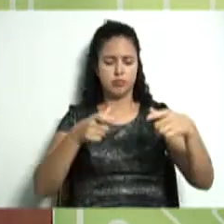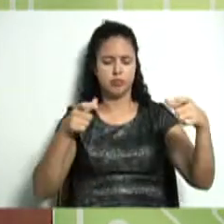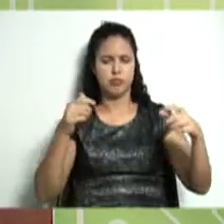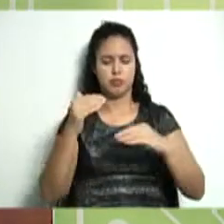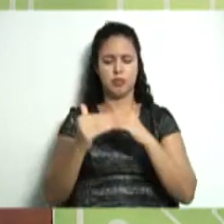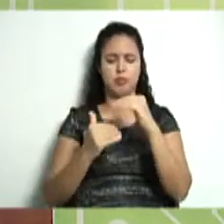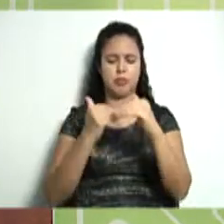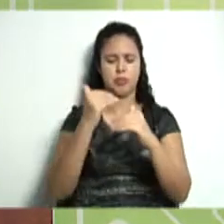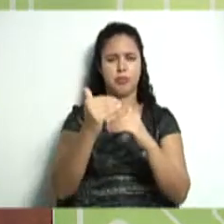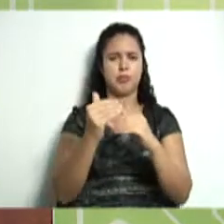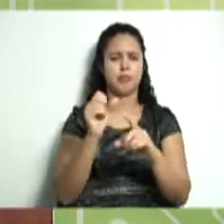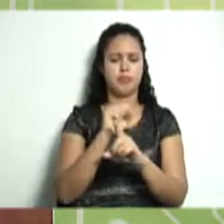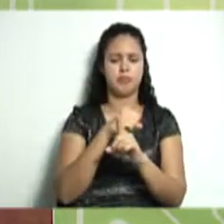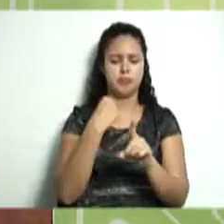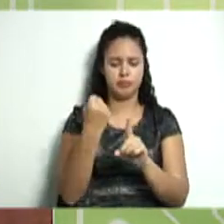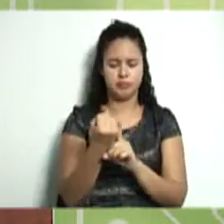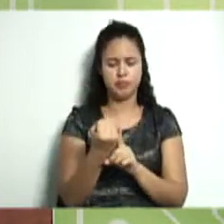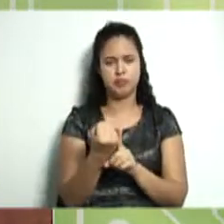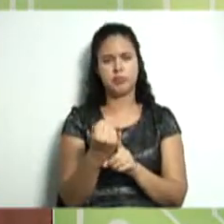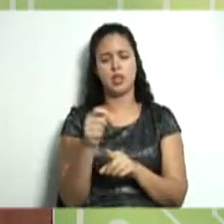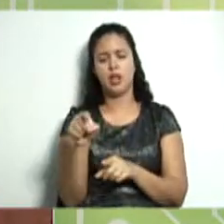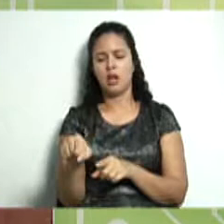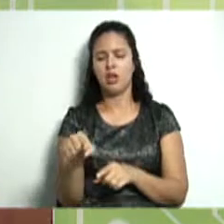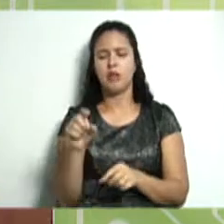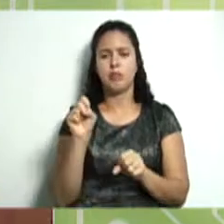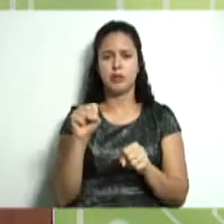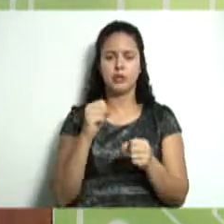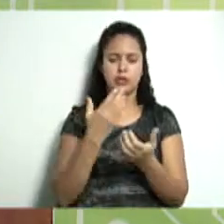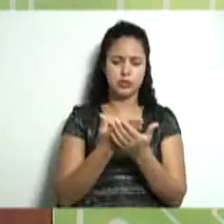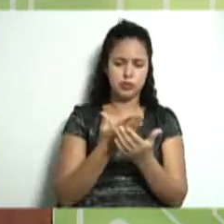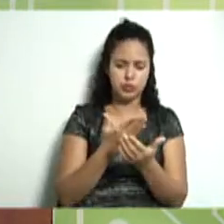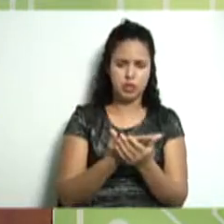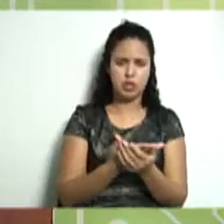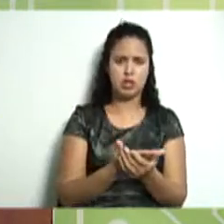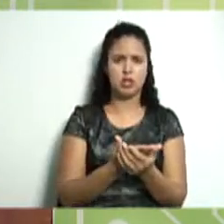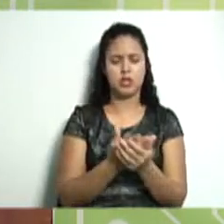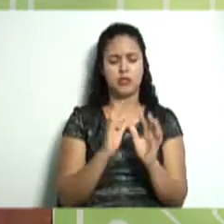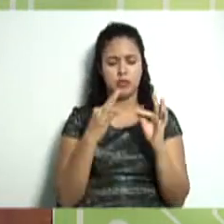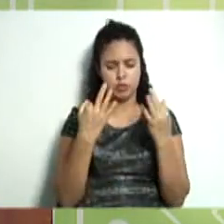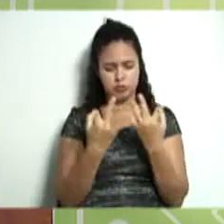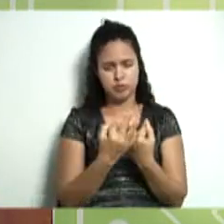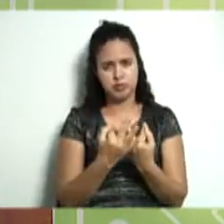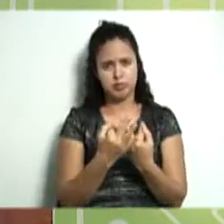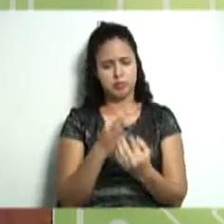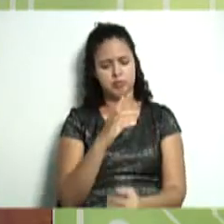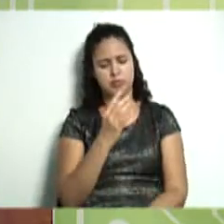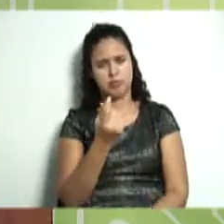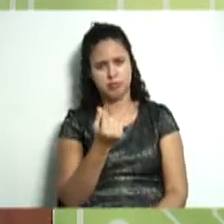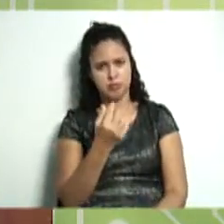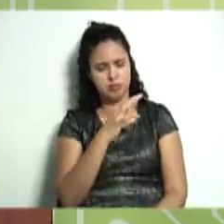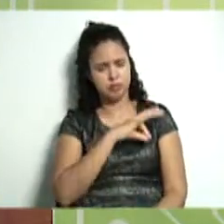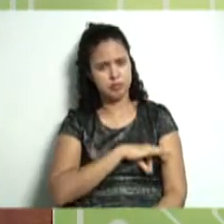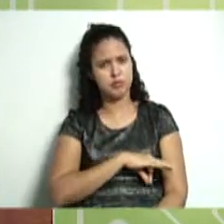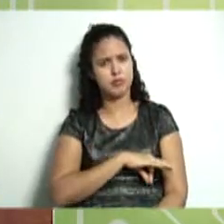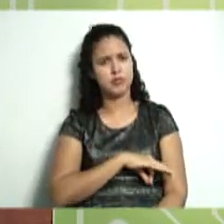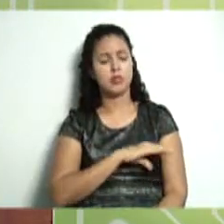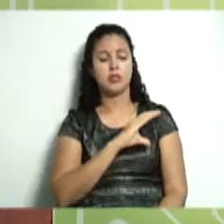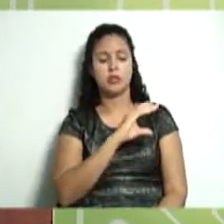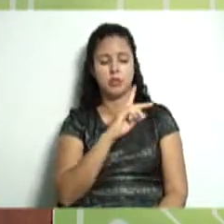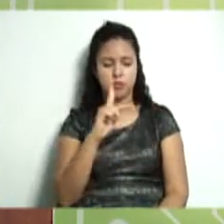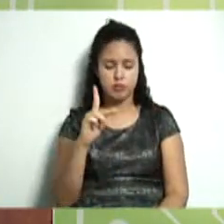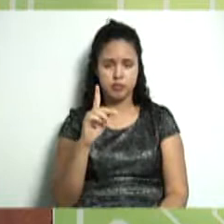socialmente, oportunidade para ela estudar, para ela se manter. Veja como as cooperativas, elas modificam a vida